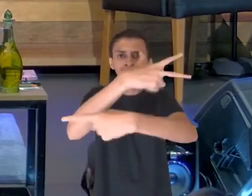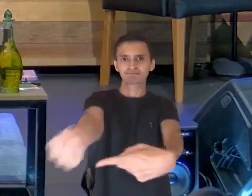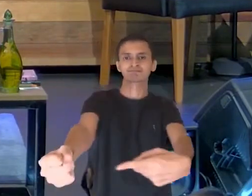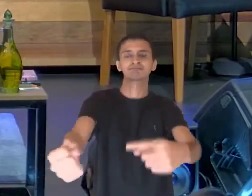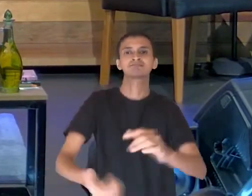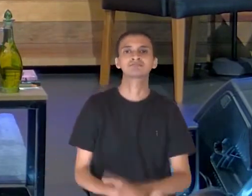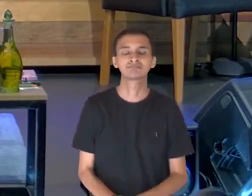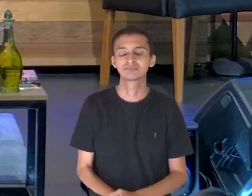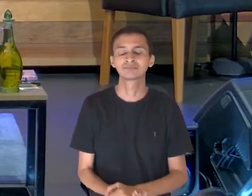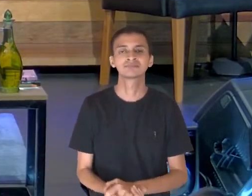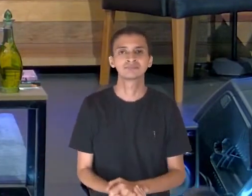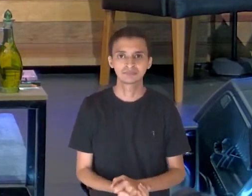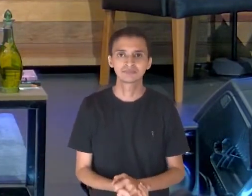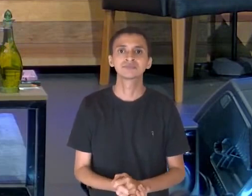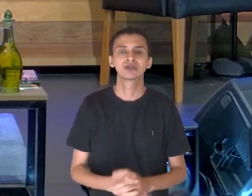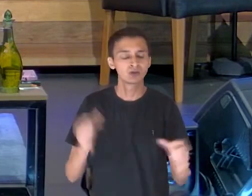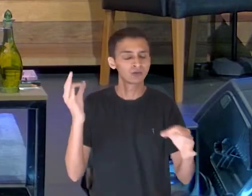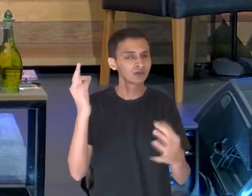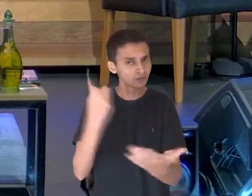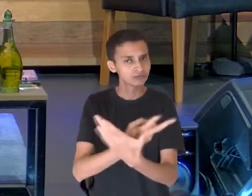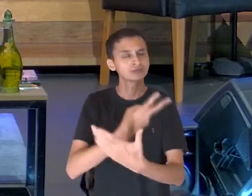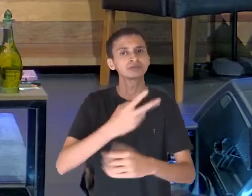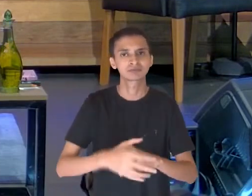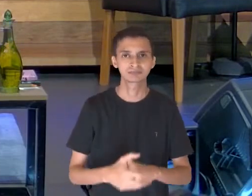É algo impressionante o que acontece.